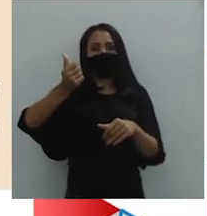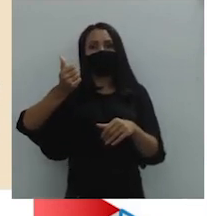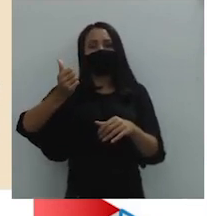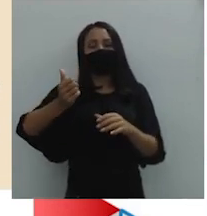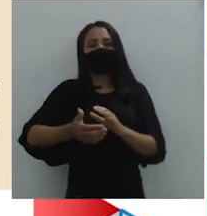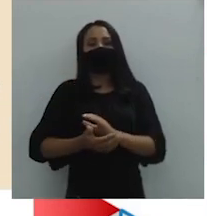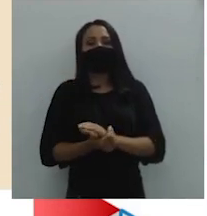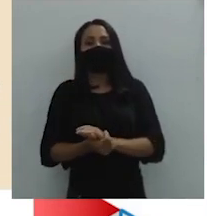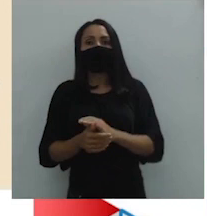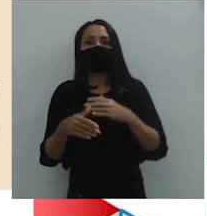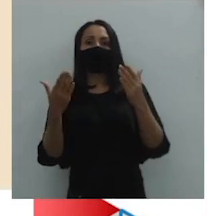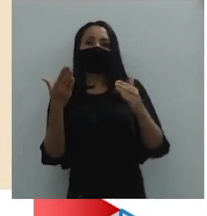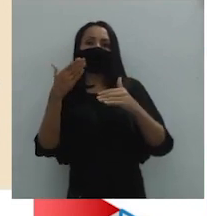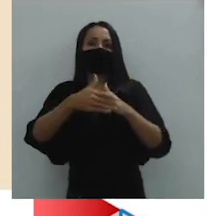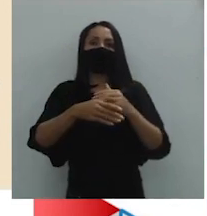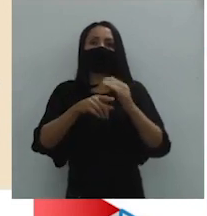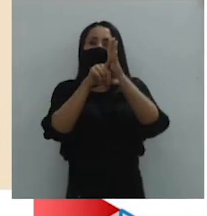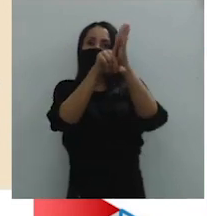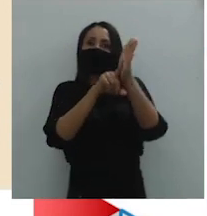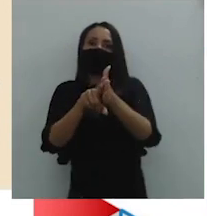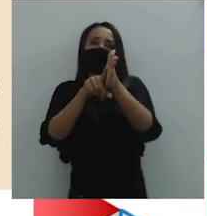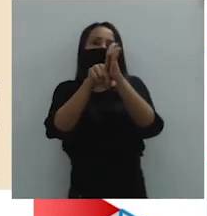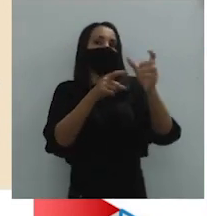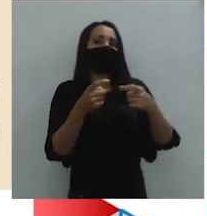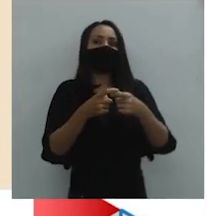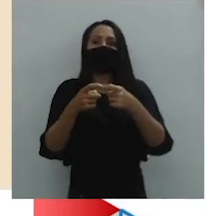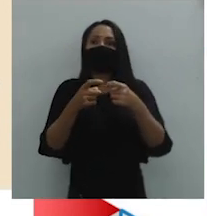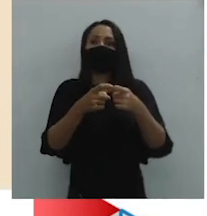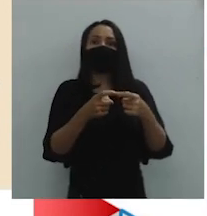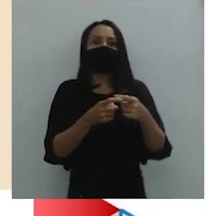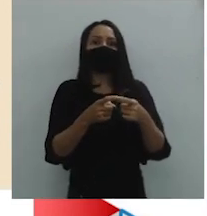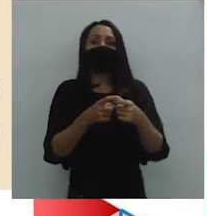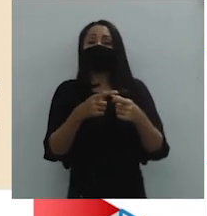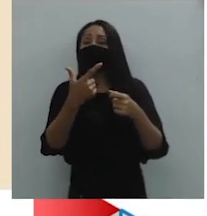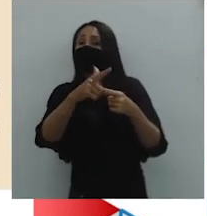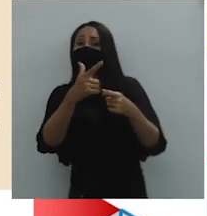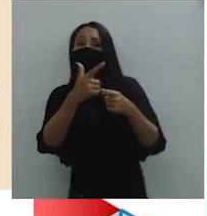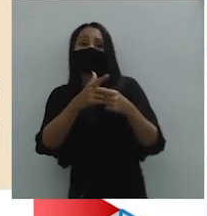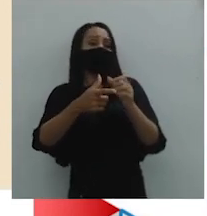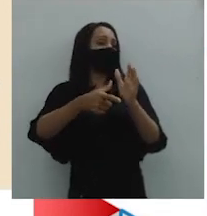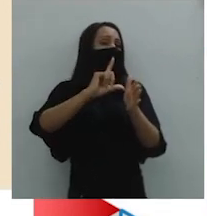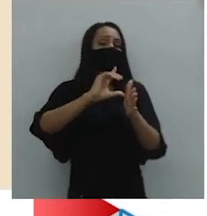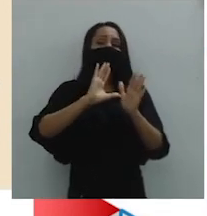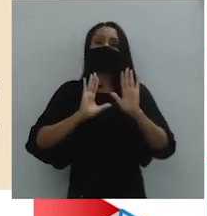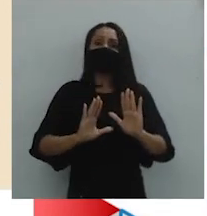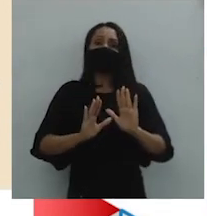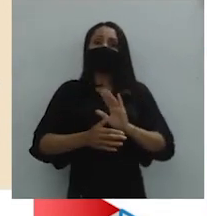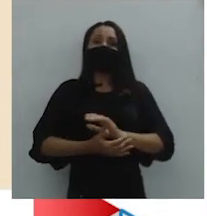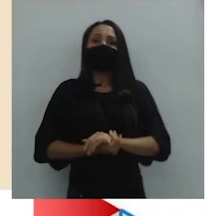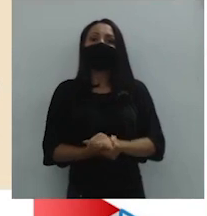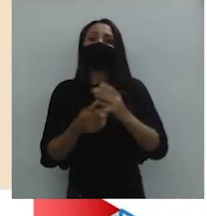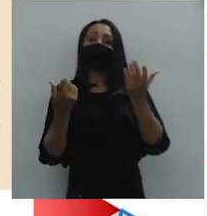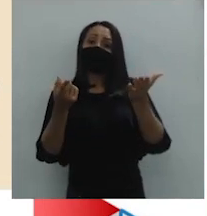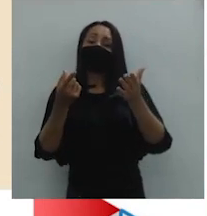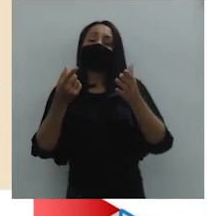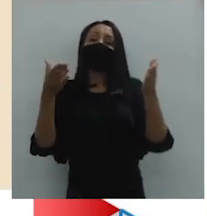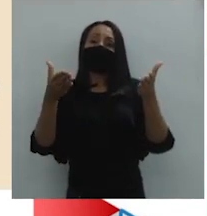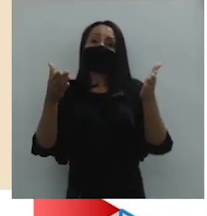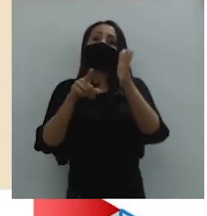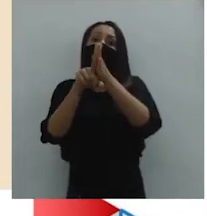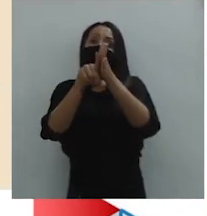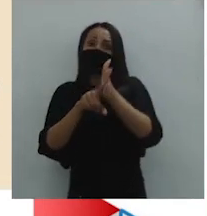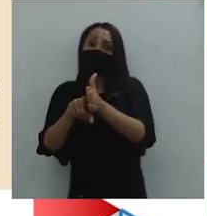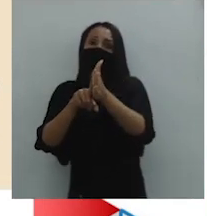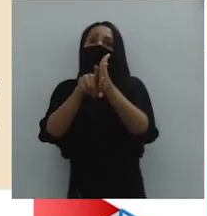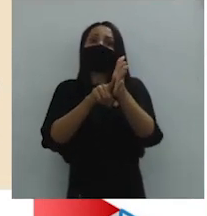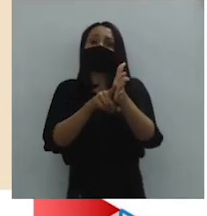sendo feito um check-up, está sendo encontrado, né, um diagnóstico um pouco